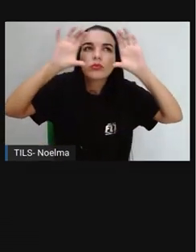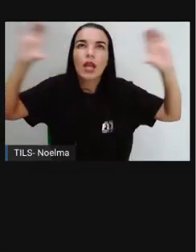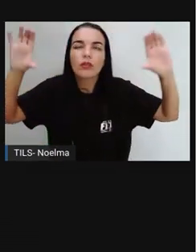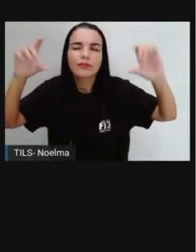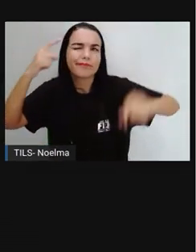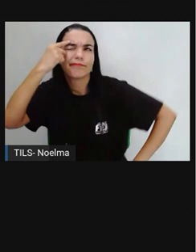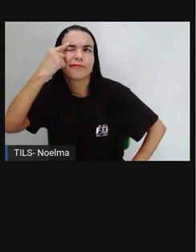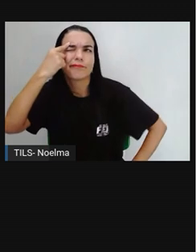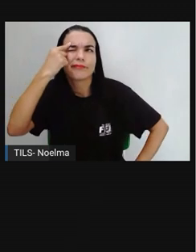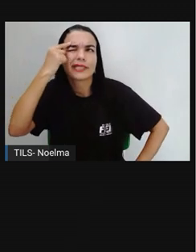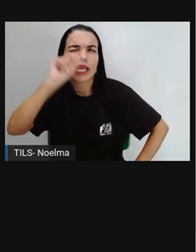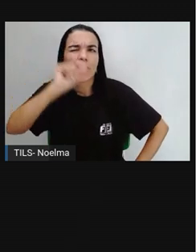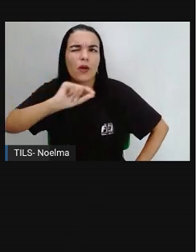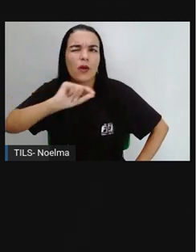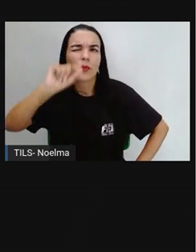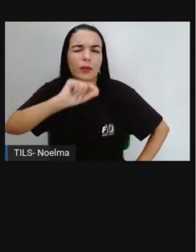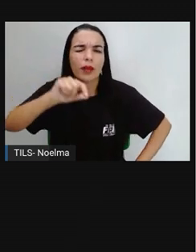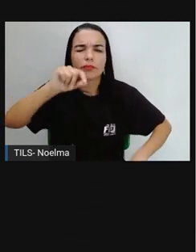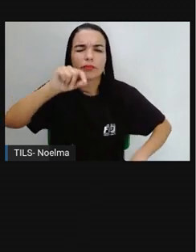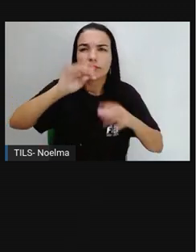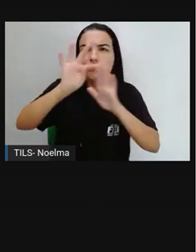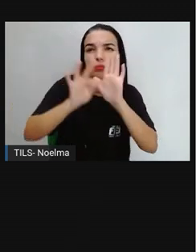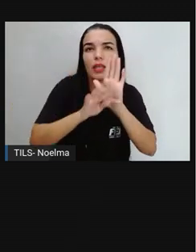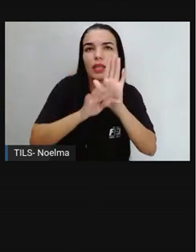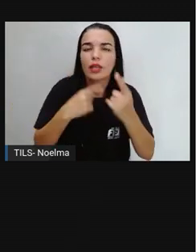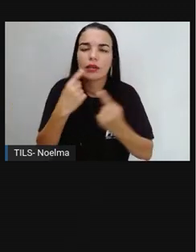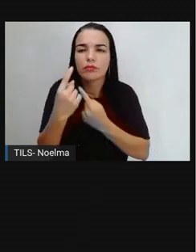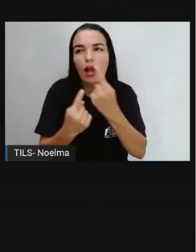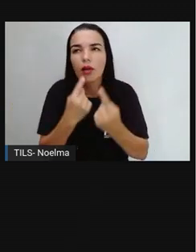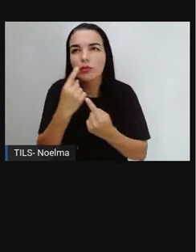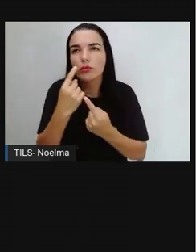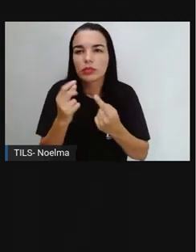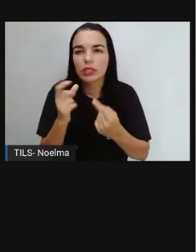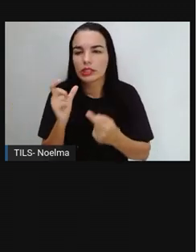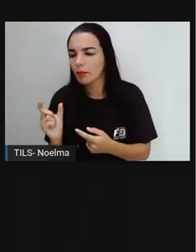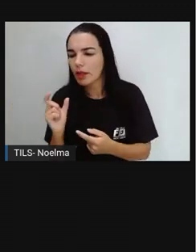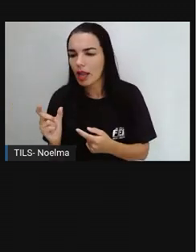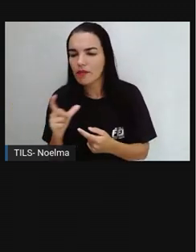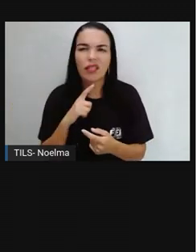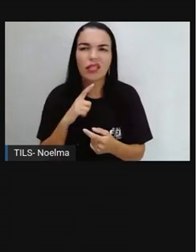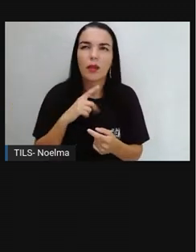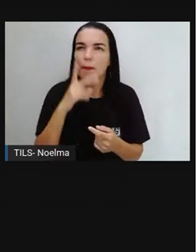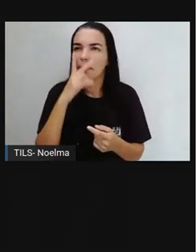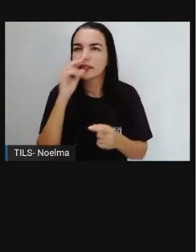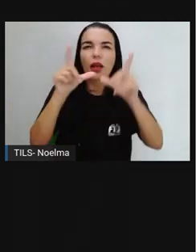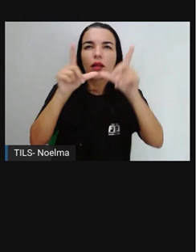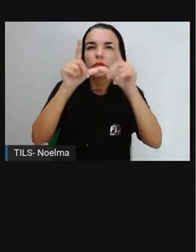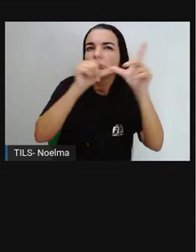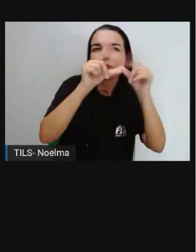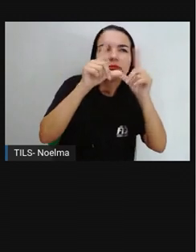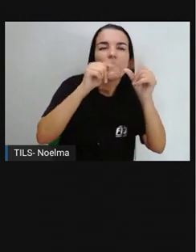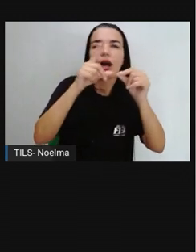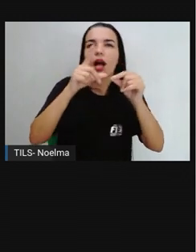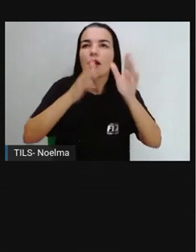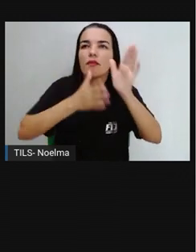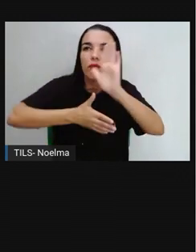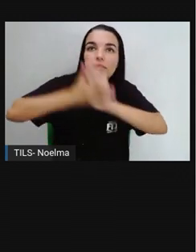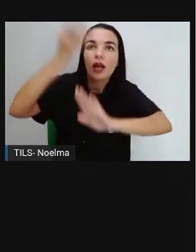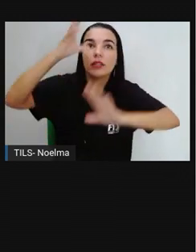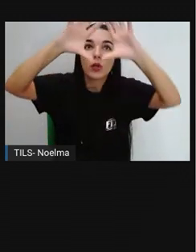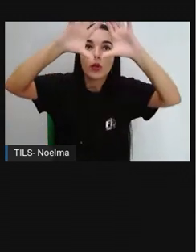devem aparecer na narrativa alguns termos relacionados à astronomia, né? A viagens espaciais.